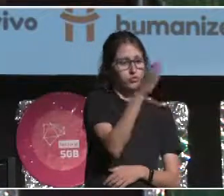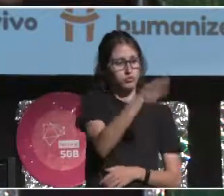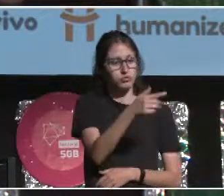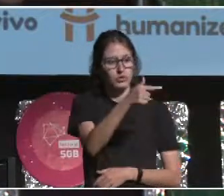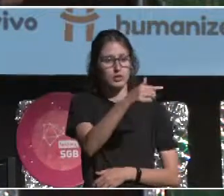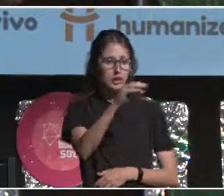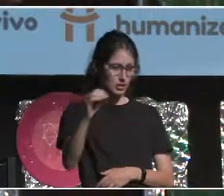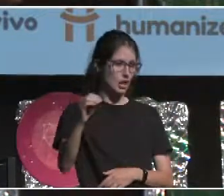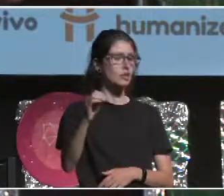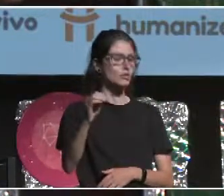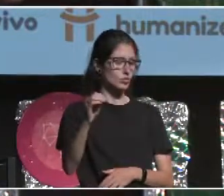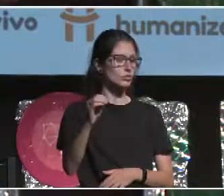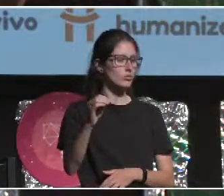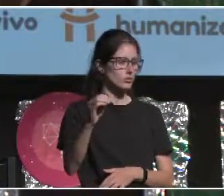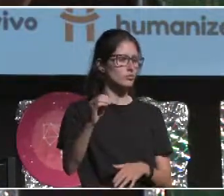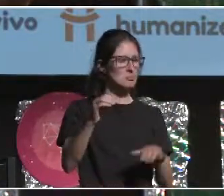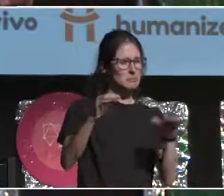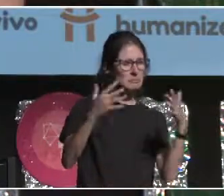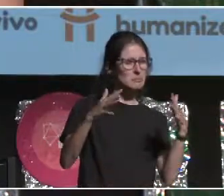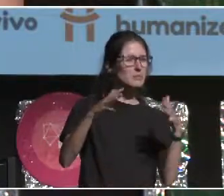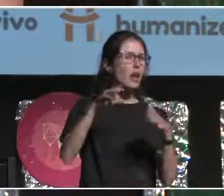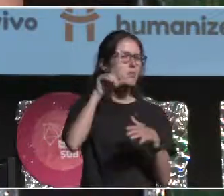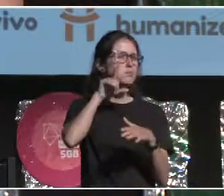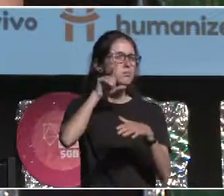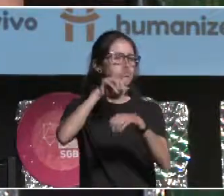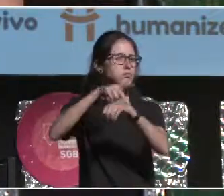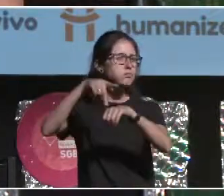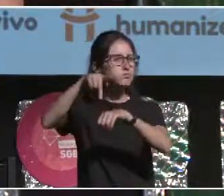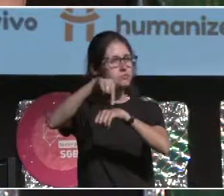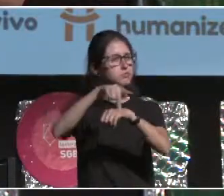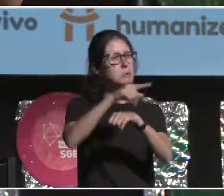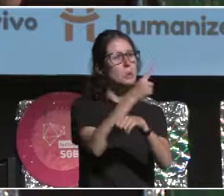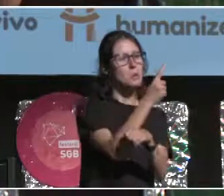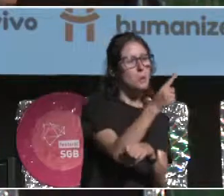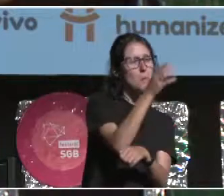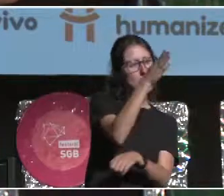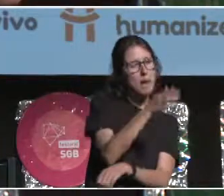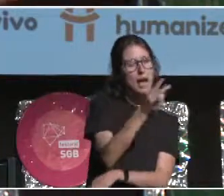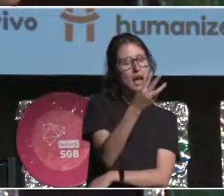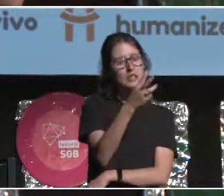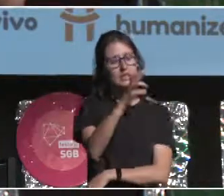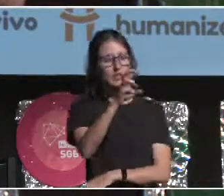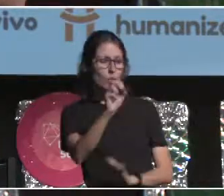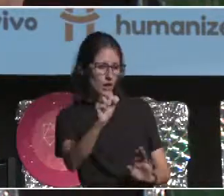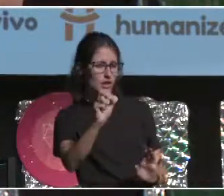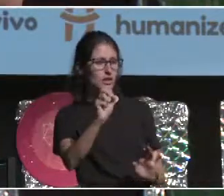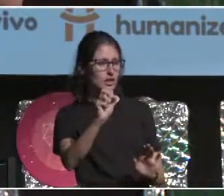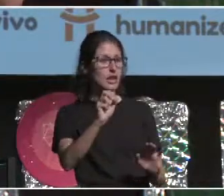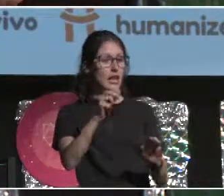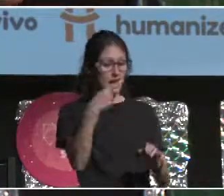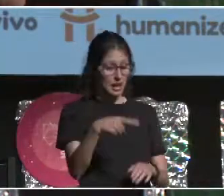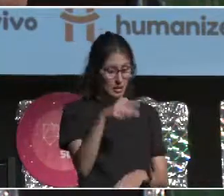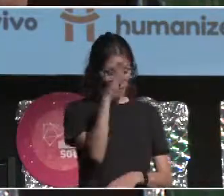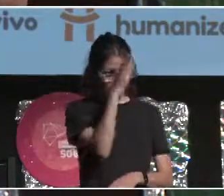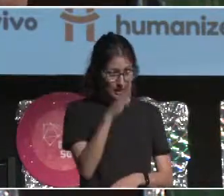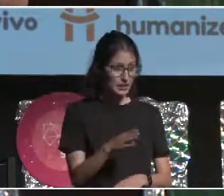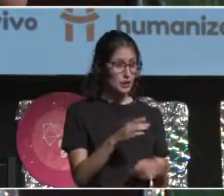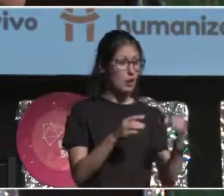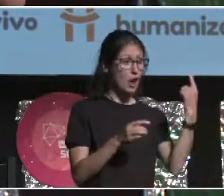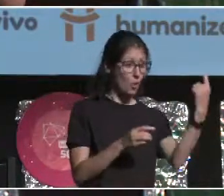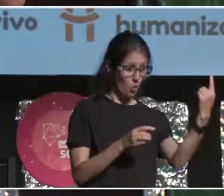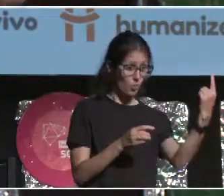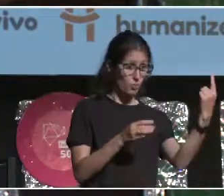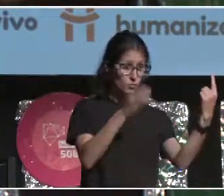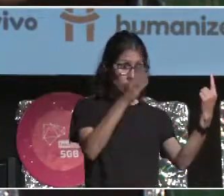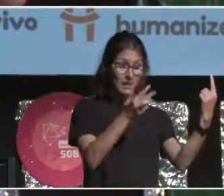baixo para o salário mais alto. A média nos Estados Unidos é de 1 para 350. A média na maior empresa do Brasil é de 1 para 3.000.